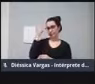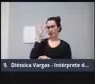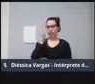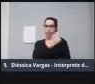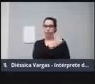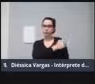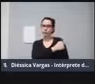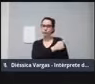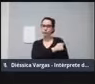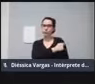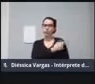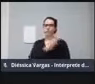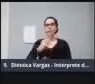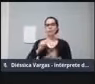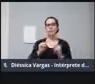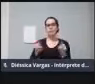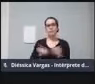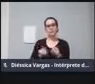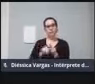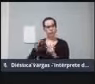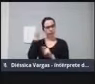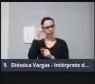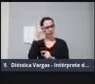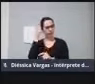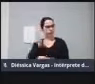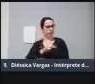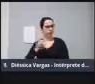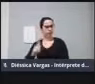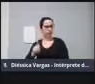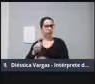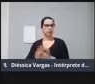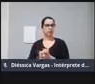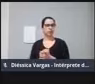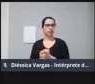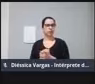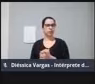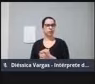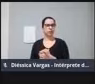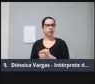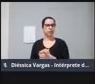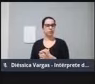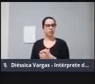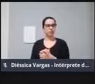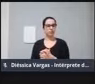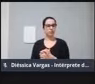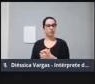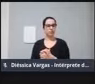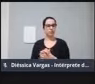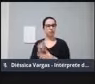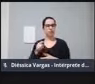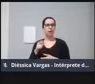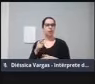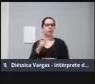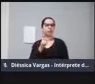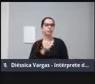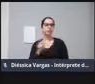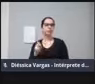concepções, mas também no professor, do professor ter esse material dele trabalhar em sala de aula e poder trazer essas informações